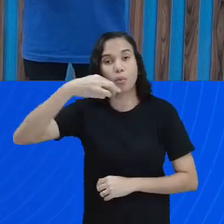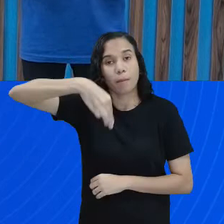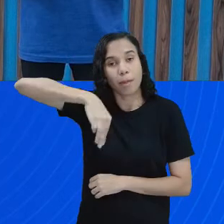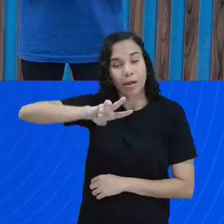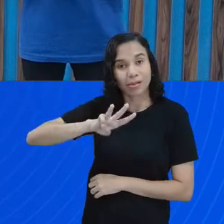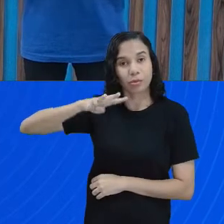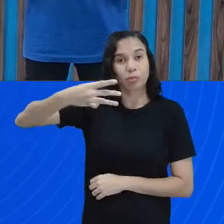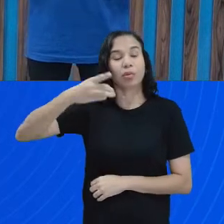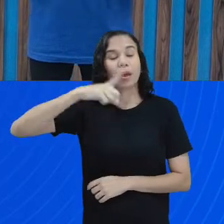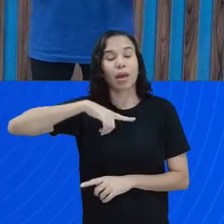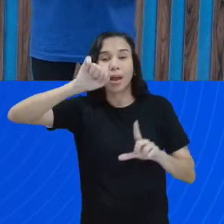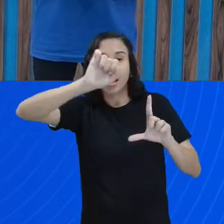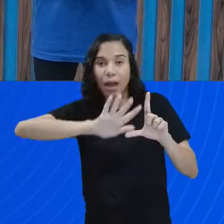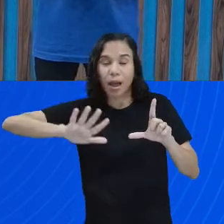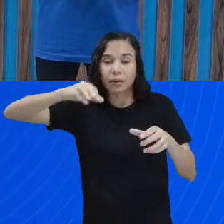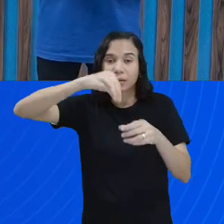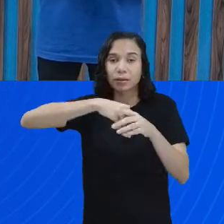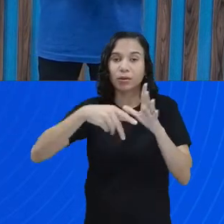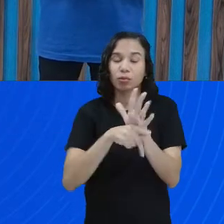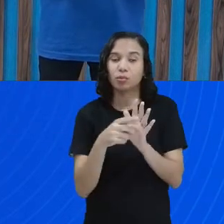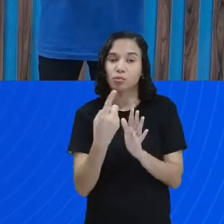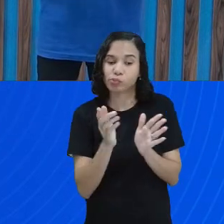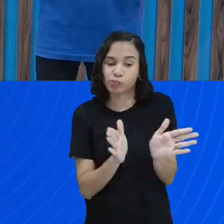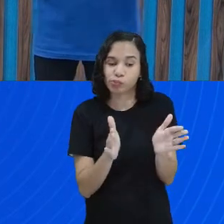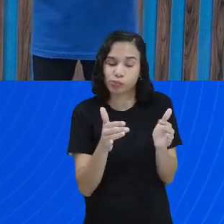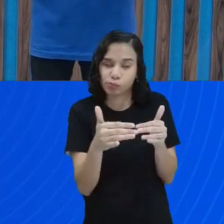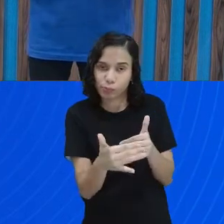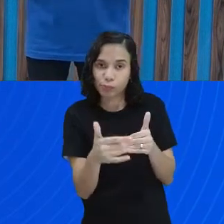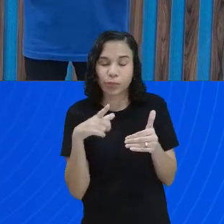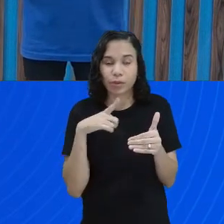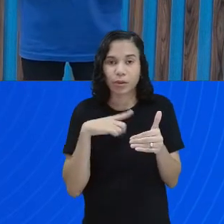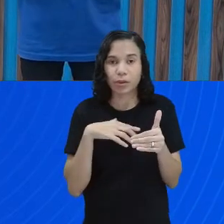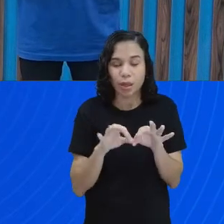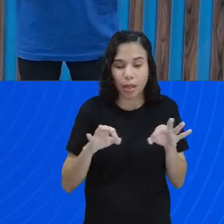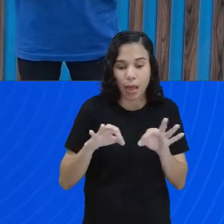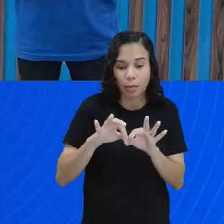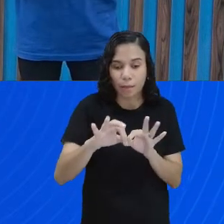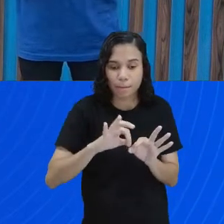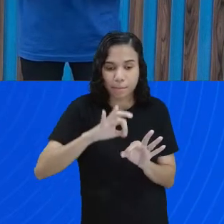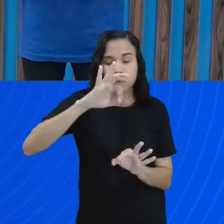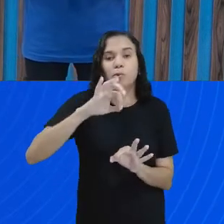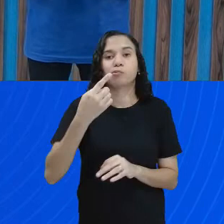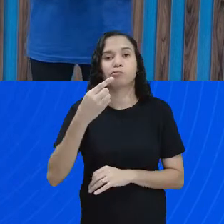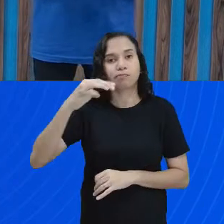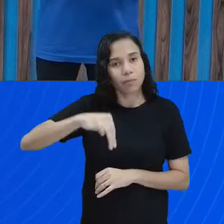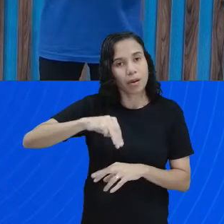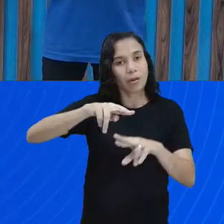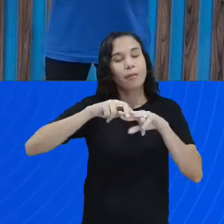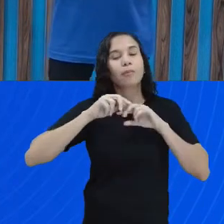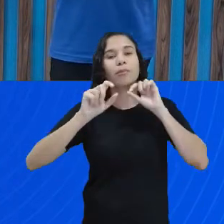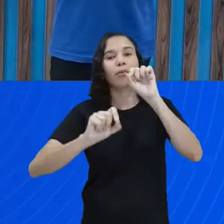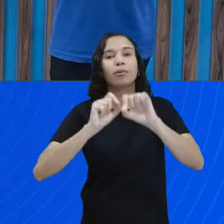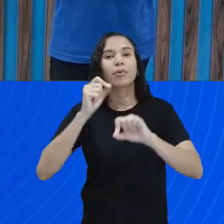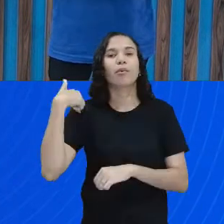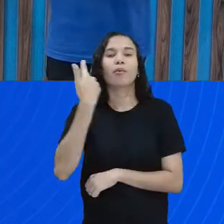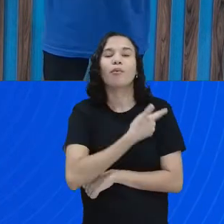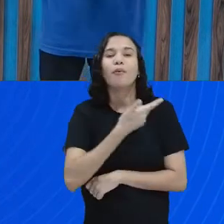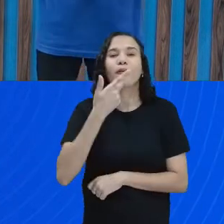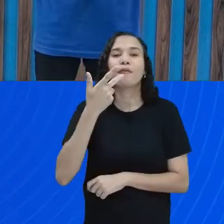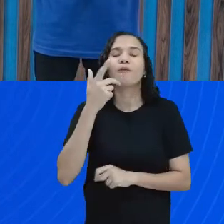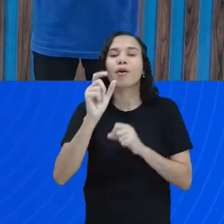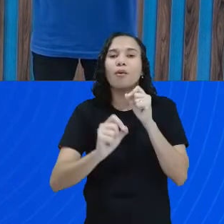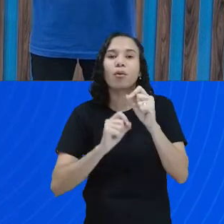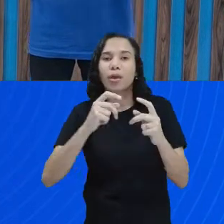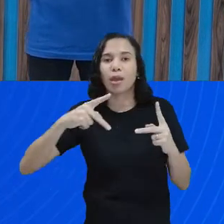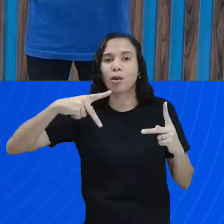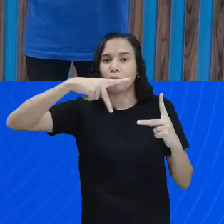é o espaço ocupado por um cubo com lados medindo 1 metro. Então, quando eu falar de quadrado é área,